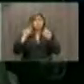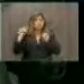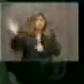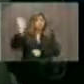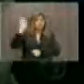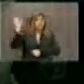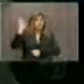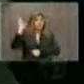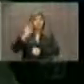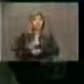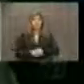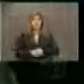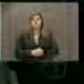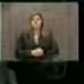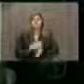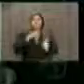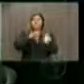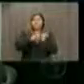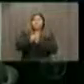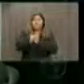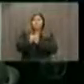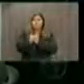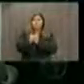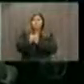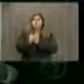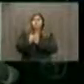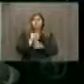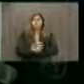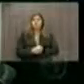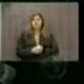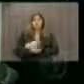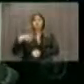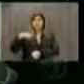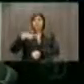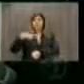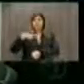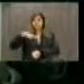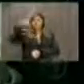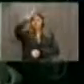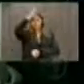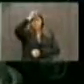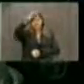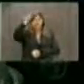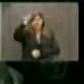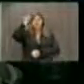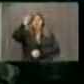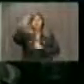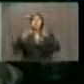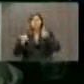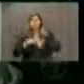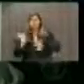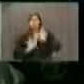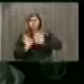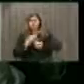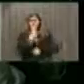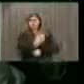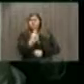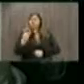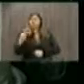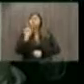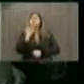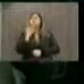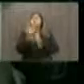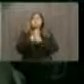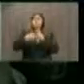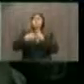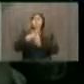sociais federais. Eu pergunto, e do ponto de vista pessoal da Prefeitura, da proposta de cada um, o é que tem como social, professor?